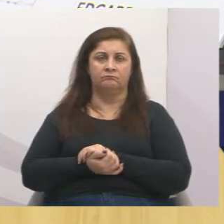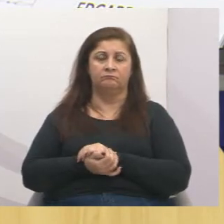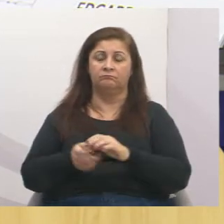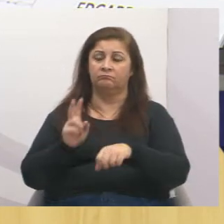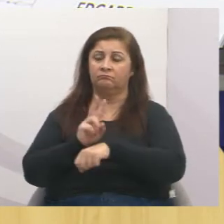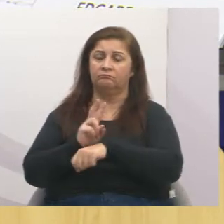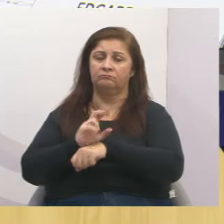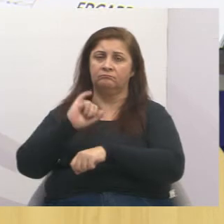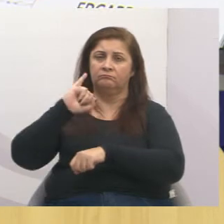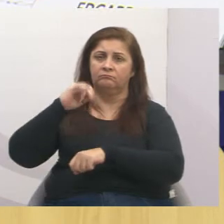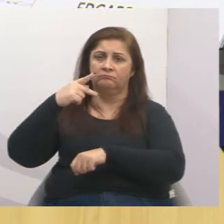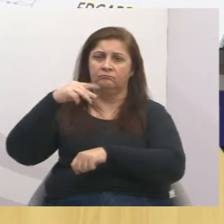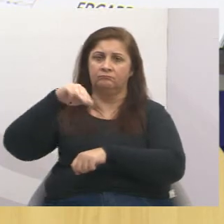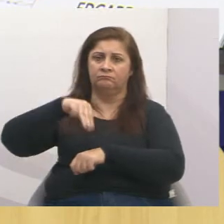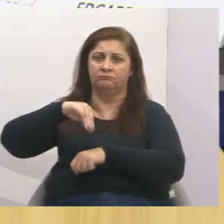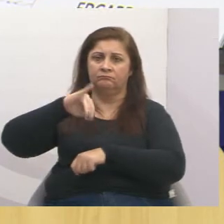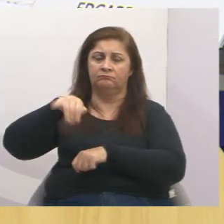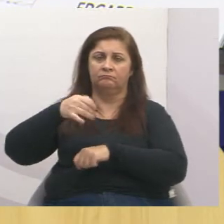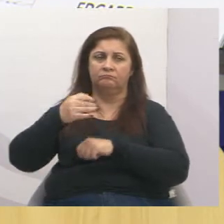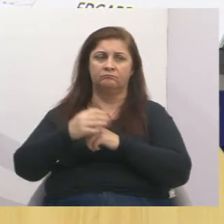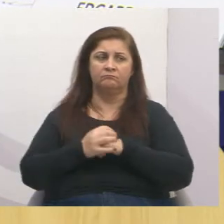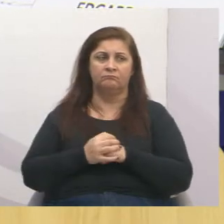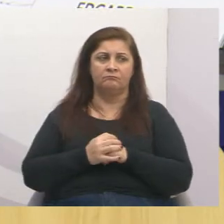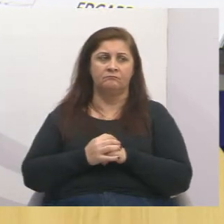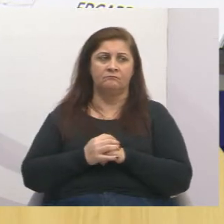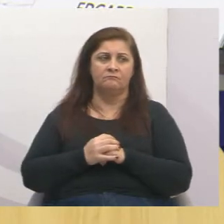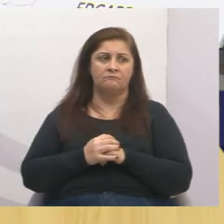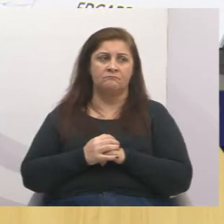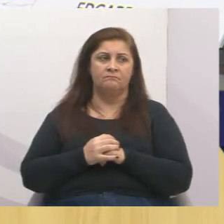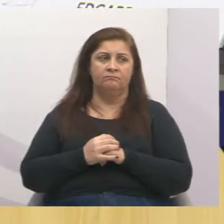Instituto para que realmente